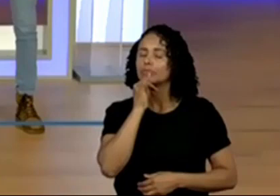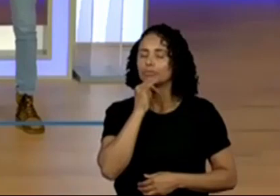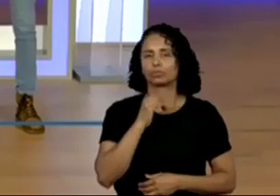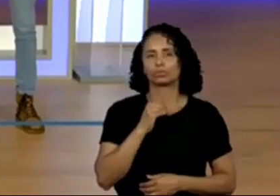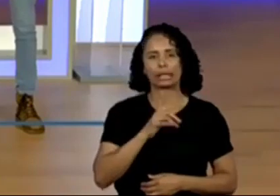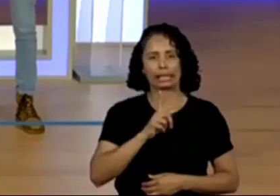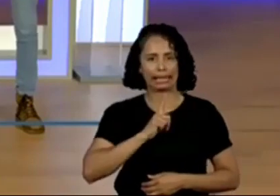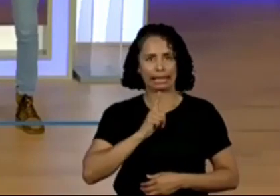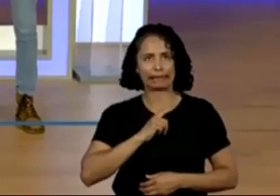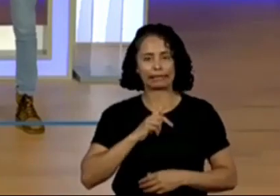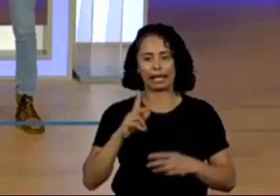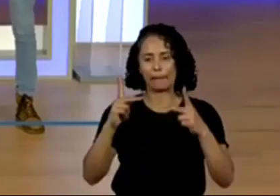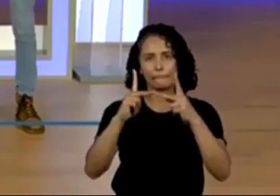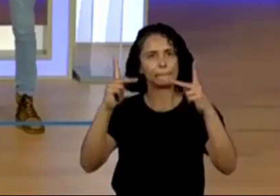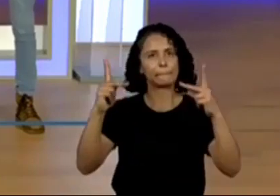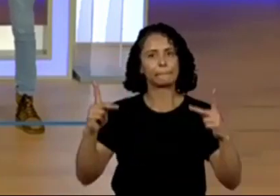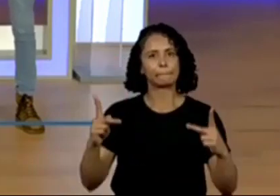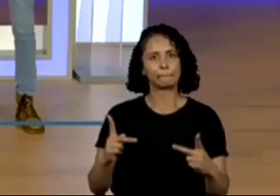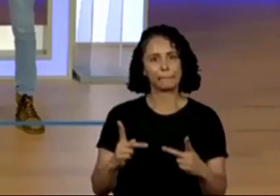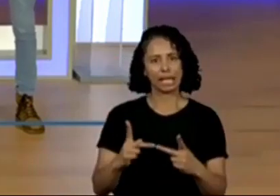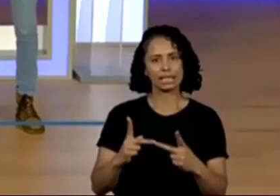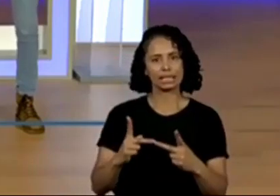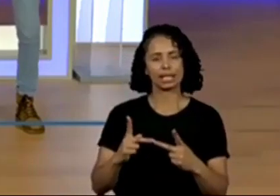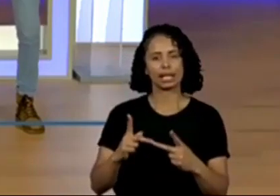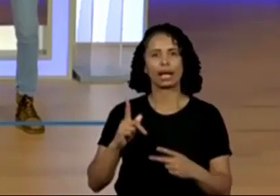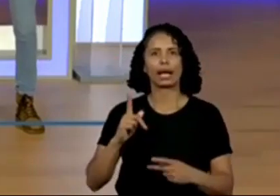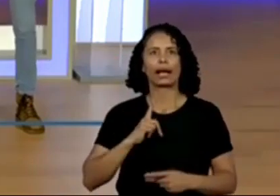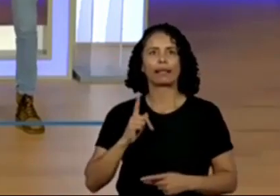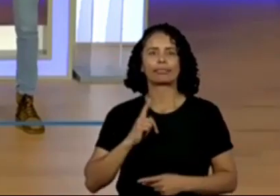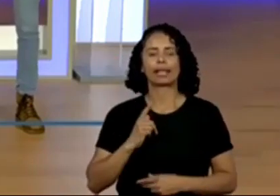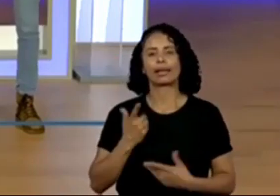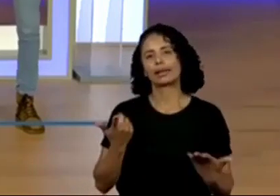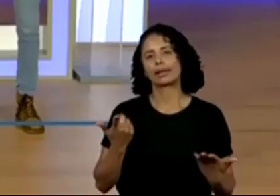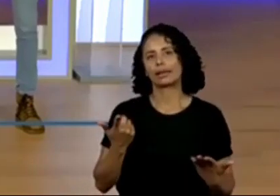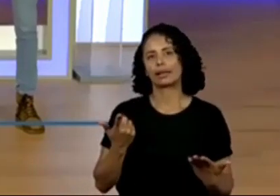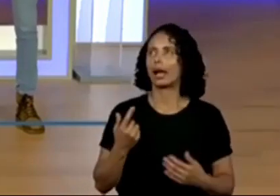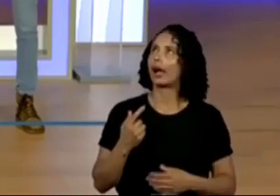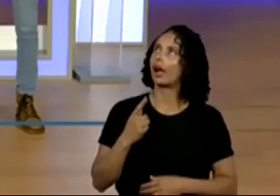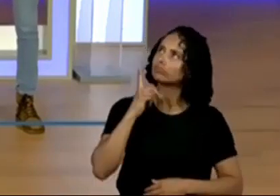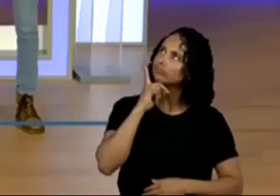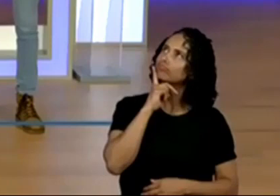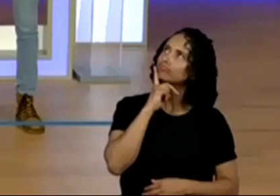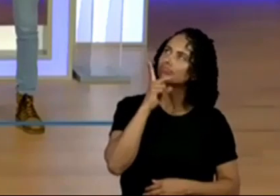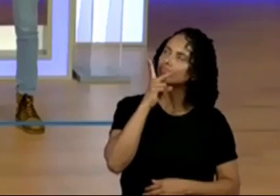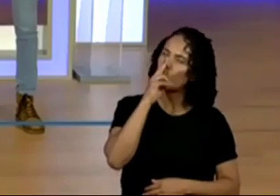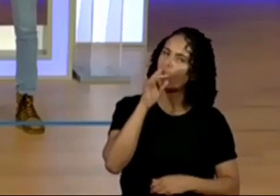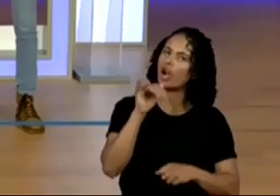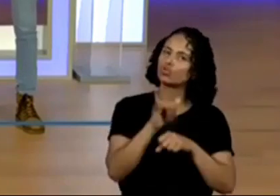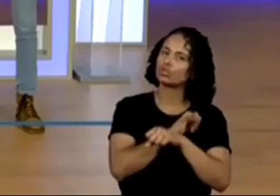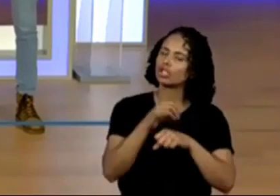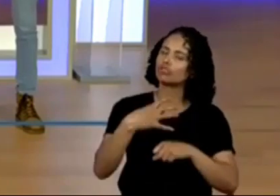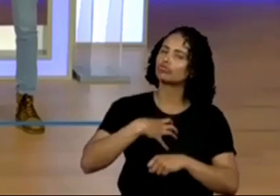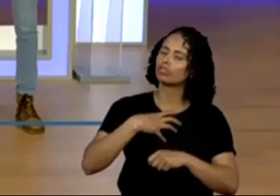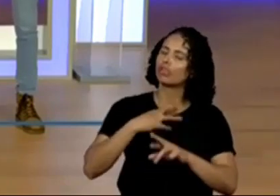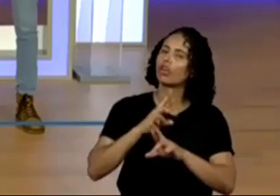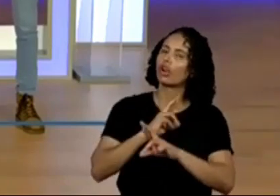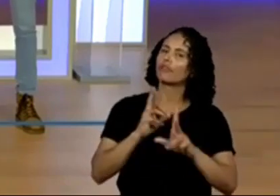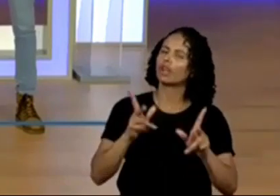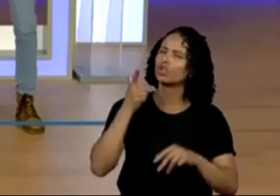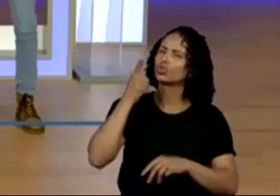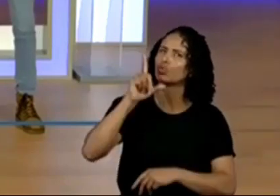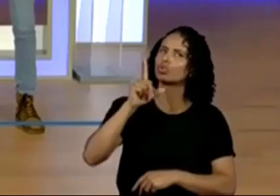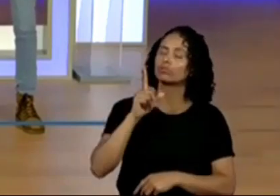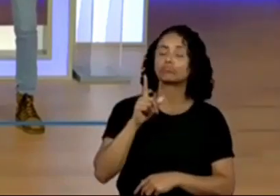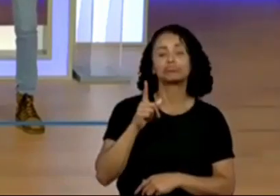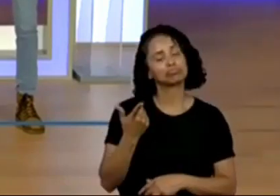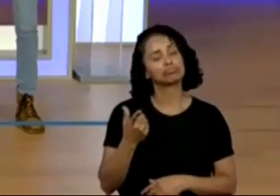sei qual é a terça parte de 6. Ok. E aí eu somo com a terça parte da outra. Da outra. Ah, uma boa ideia. É possível, não é? A gente viu que